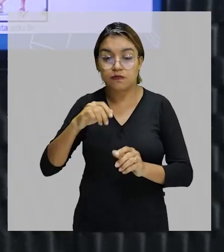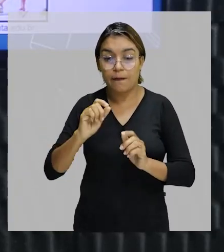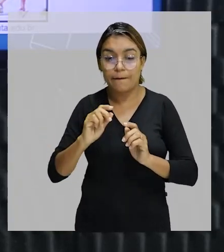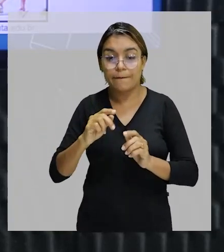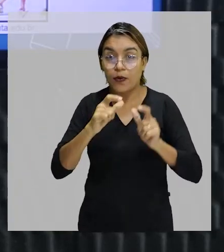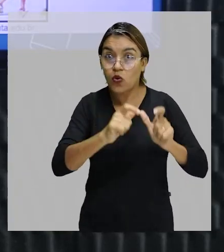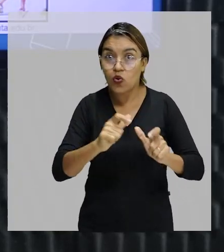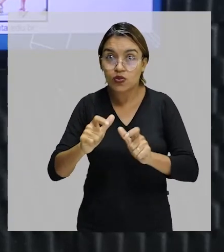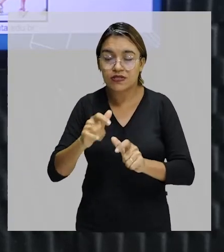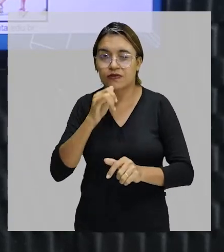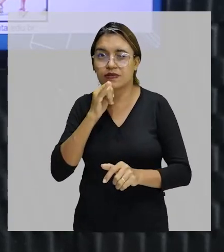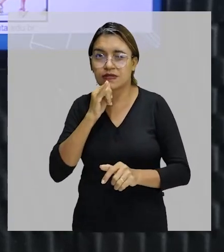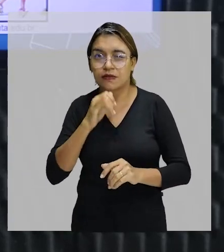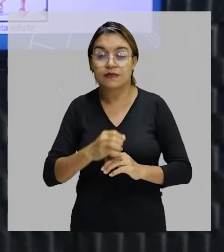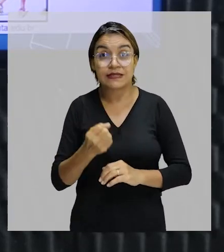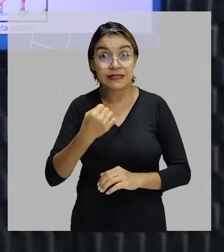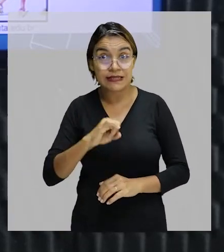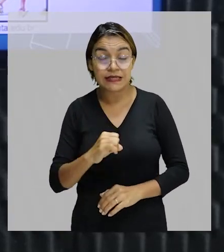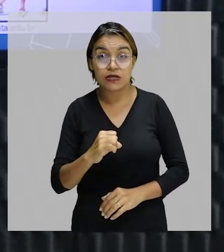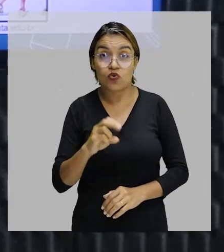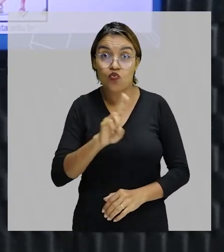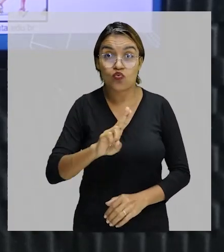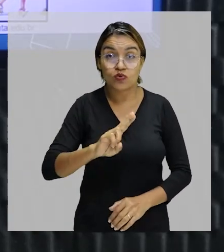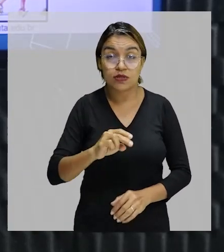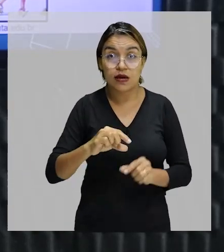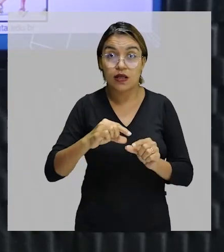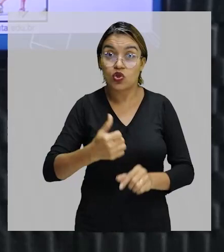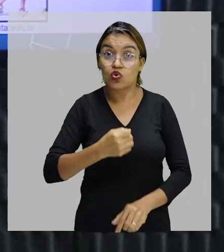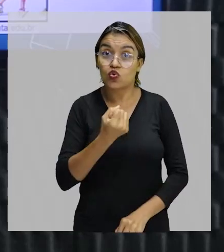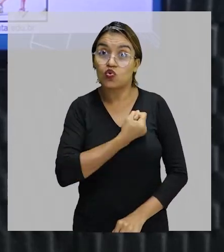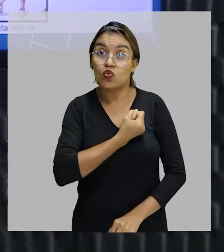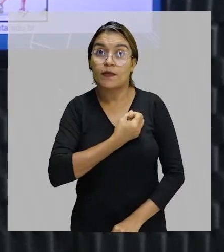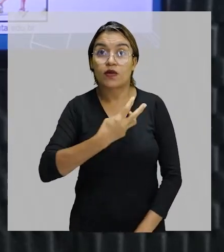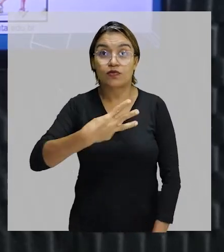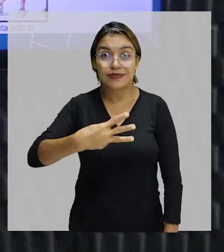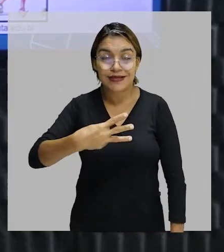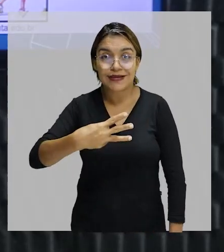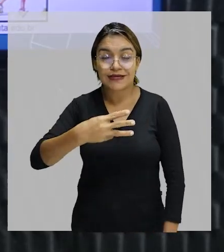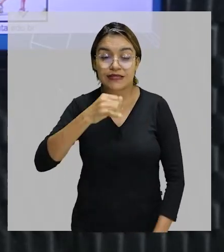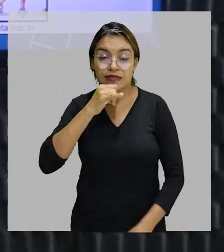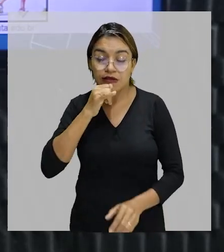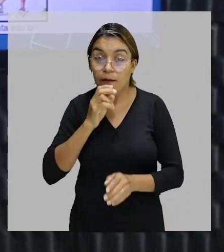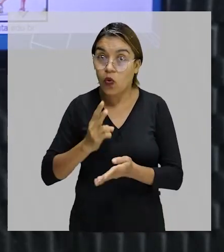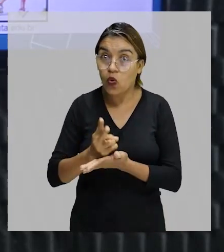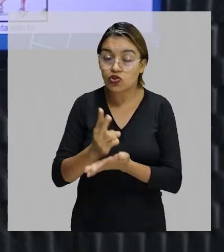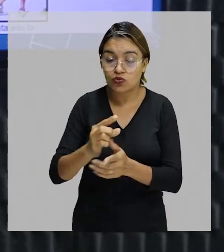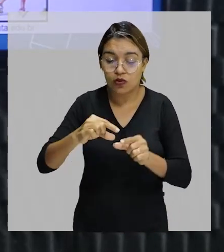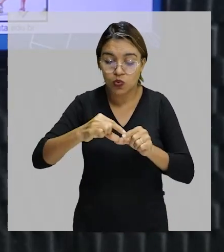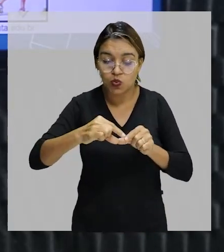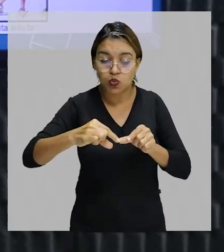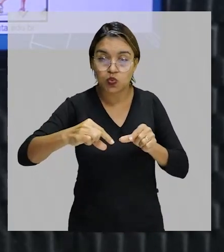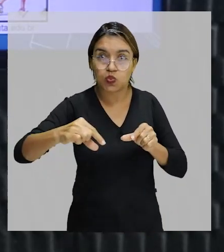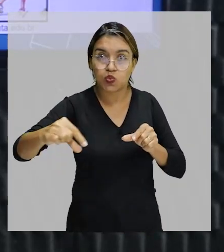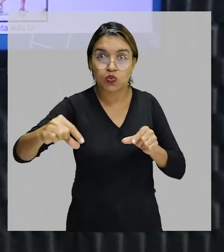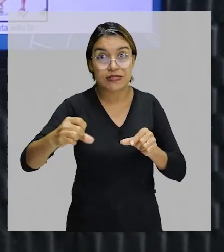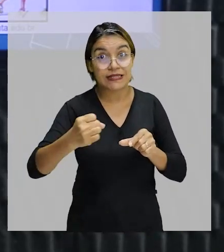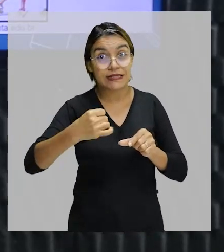deve chegar na raia 3. Ele não pode sair dessa sua raia. Se assim ele fizer, ele